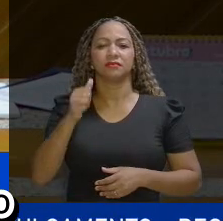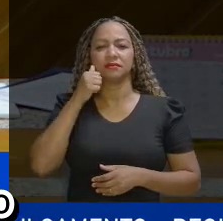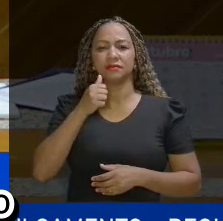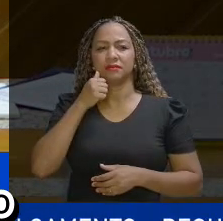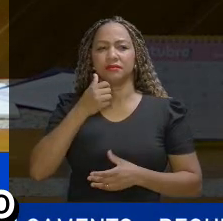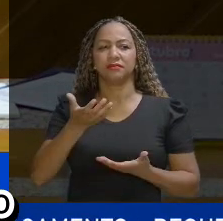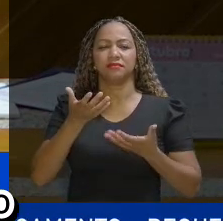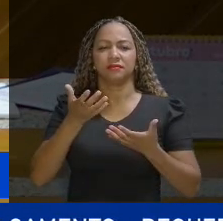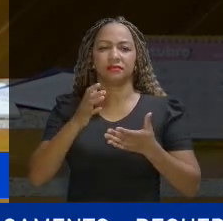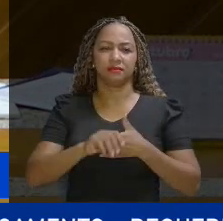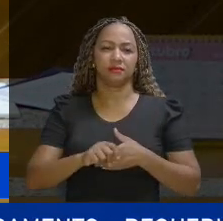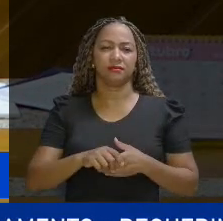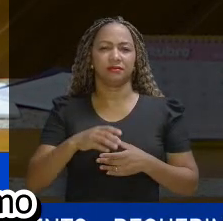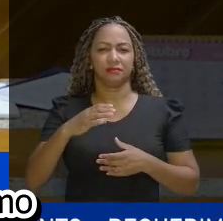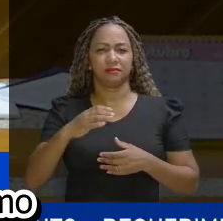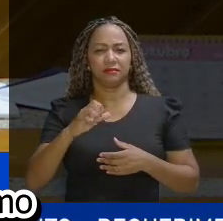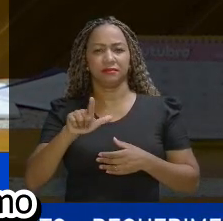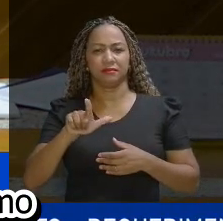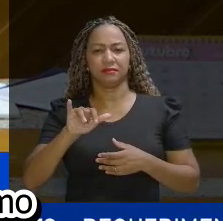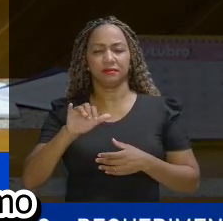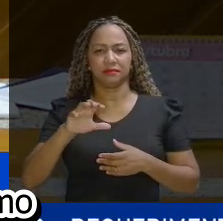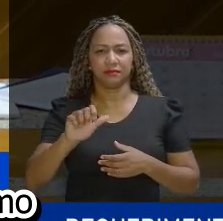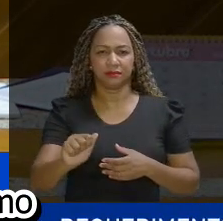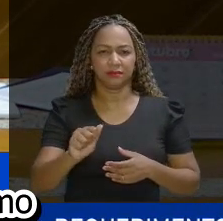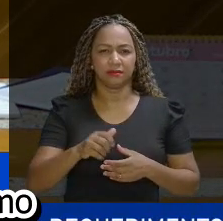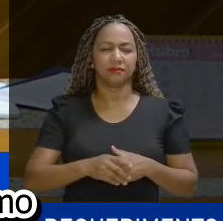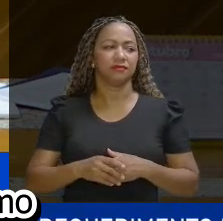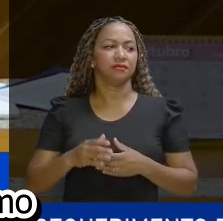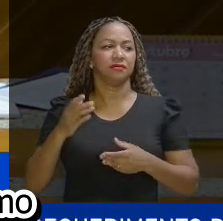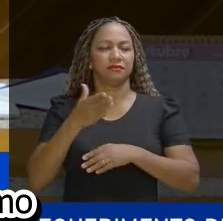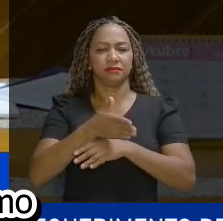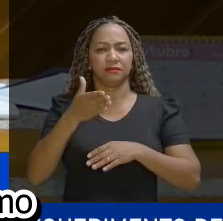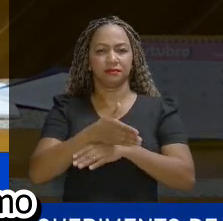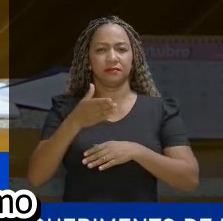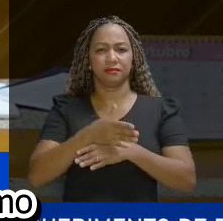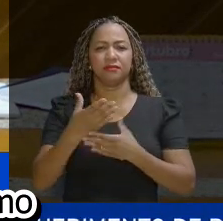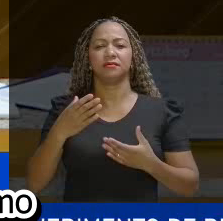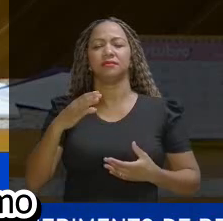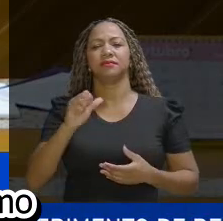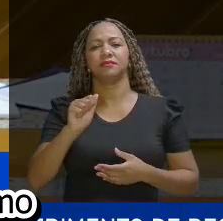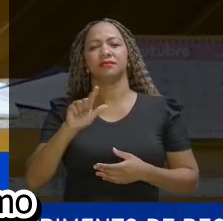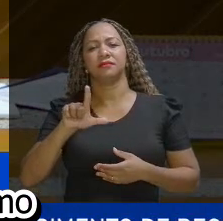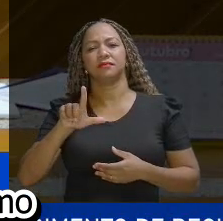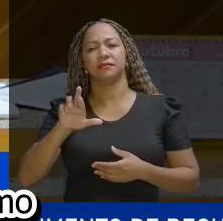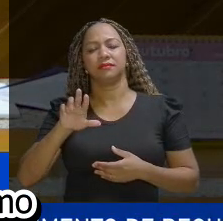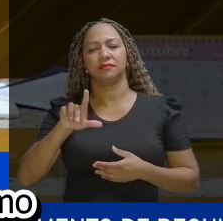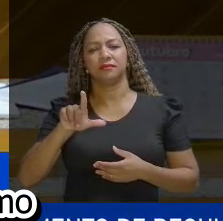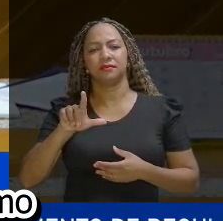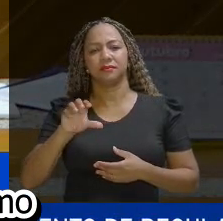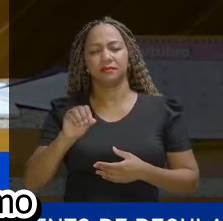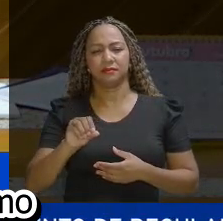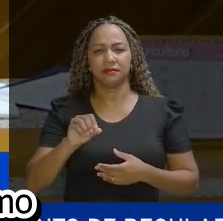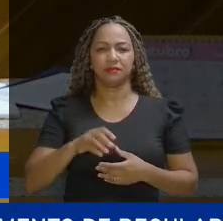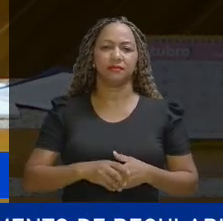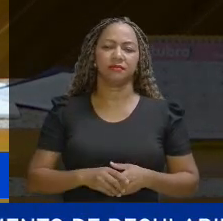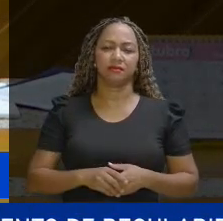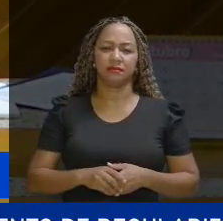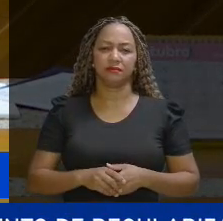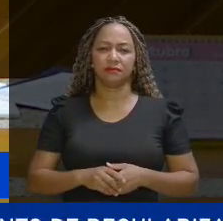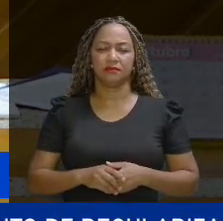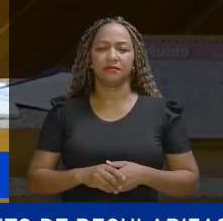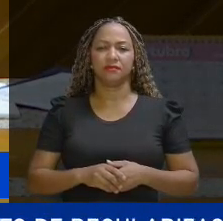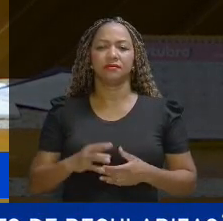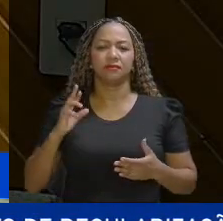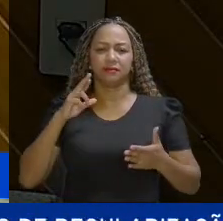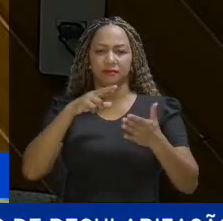da Silveira. Atuarão como vogais juízes Carlos Torque, Anselmo Gonçalves, Tina Souza e Normande Souza. Vossa Excelência está